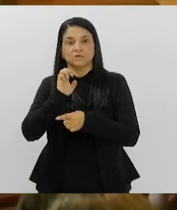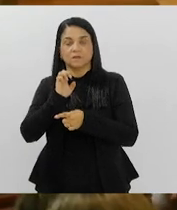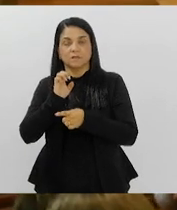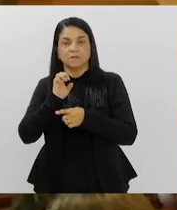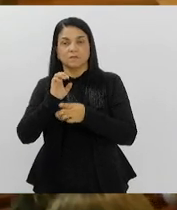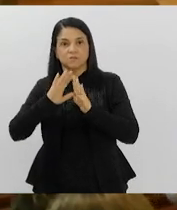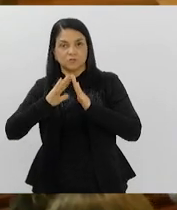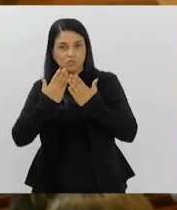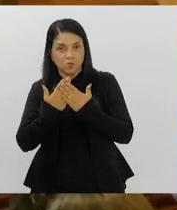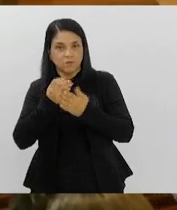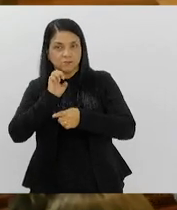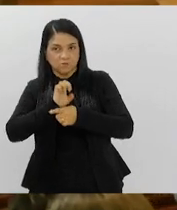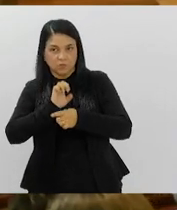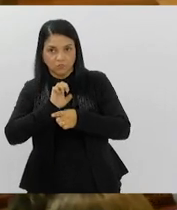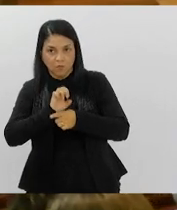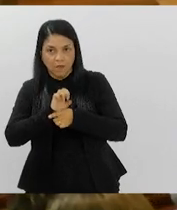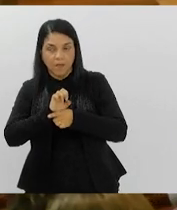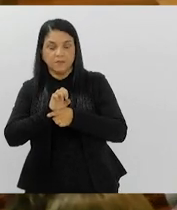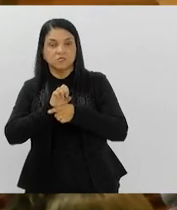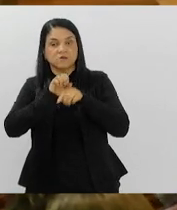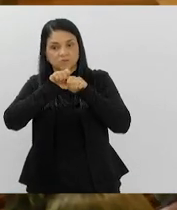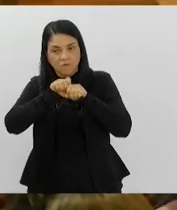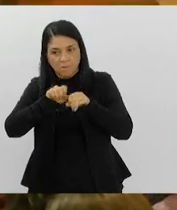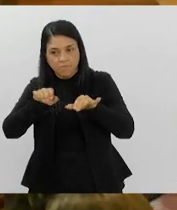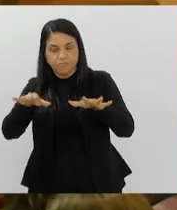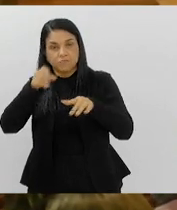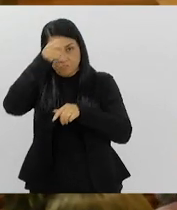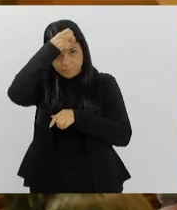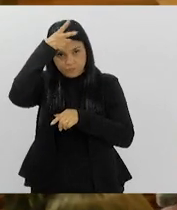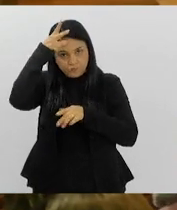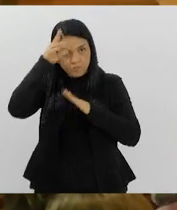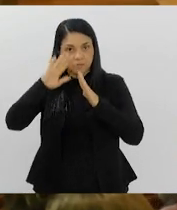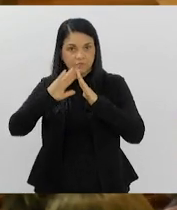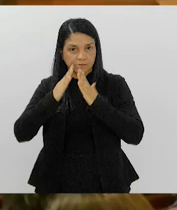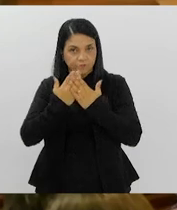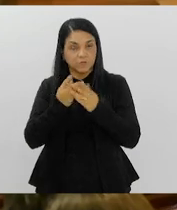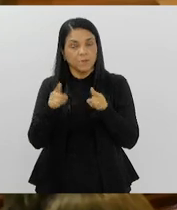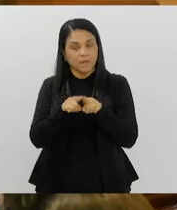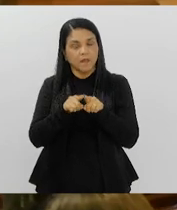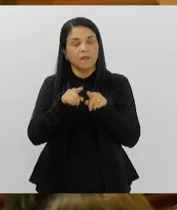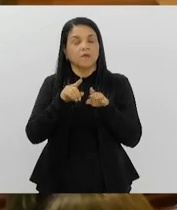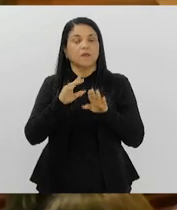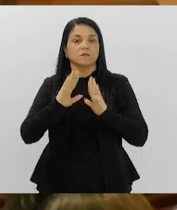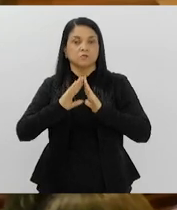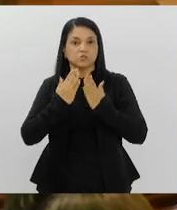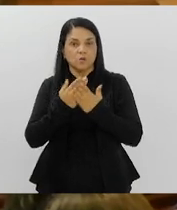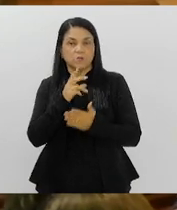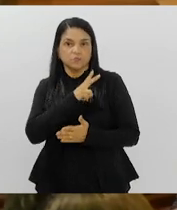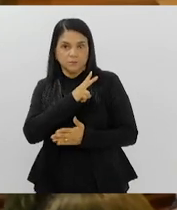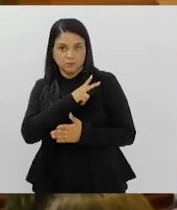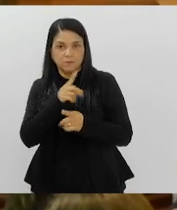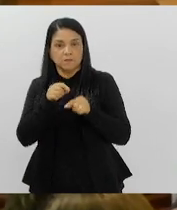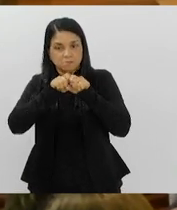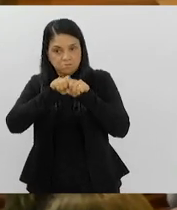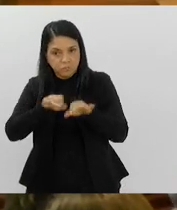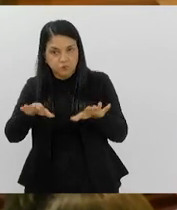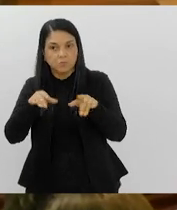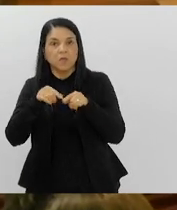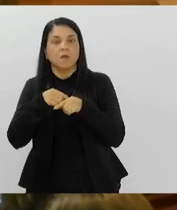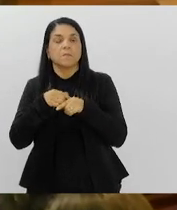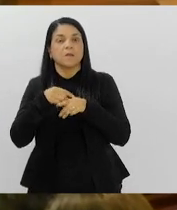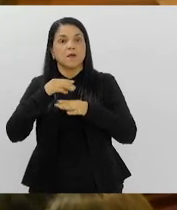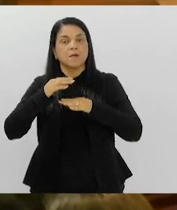rede pública estadual, mas nós vamos avançar para a rede municipal e a rede particular de ensino, para capacitar os professores, educadores,